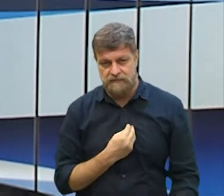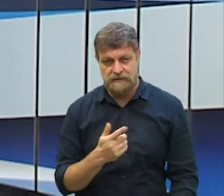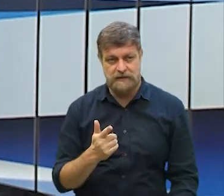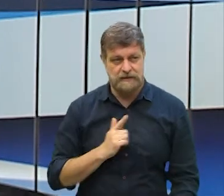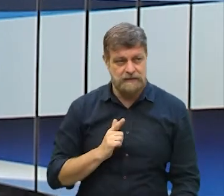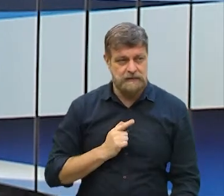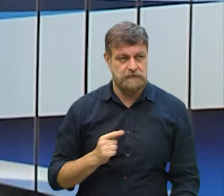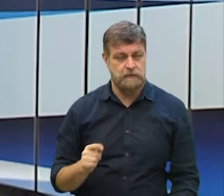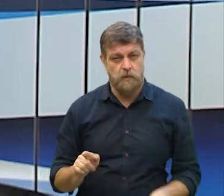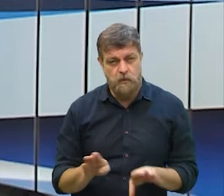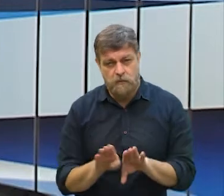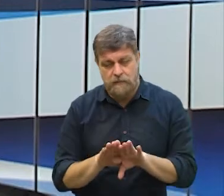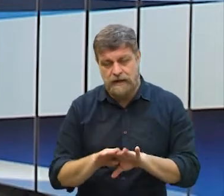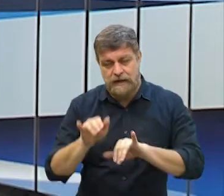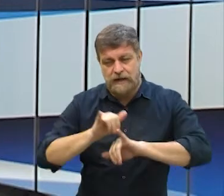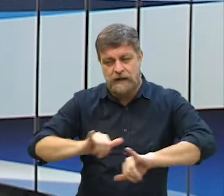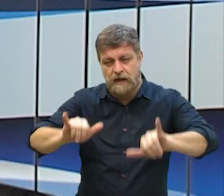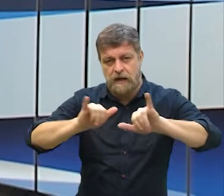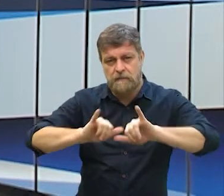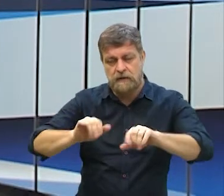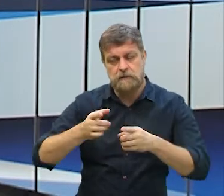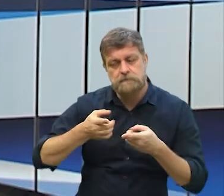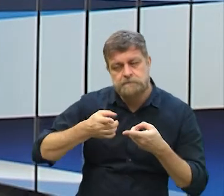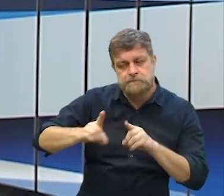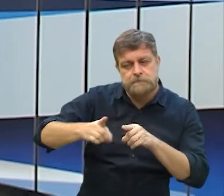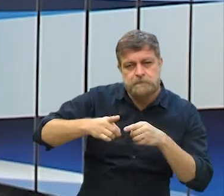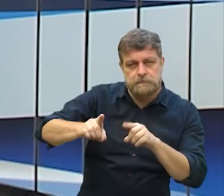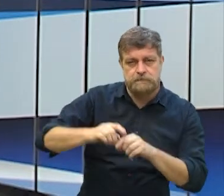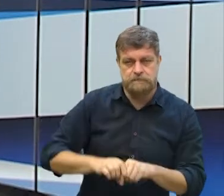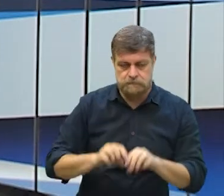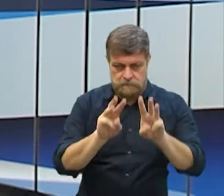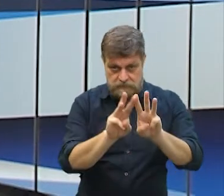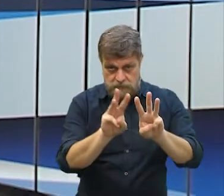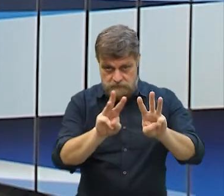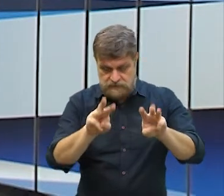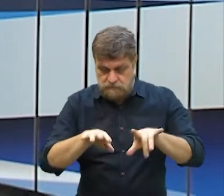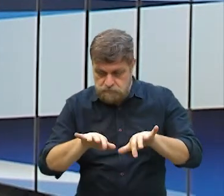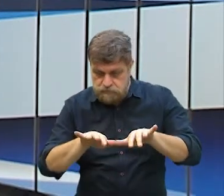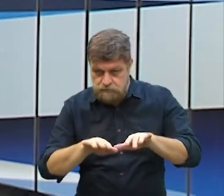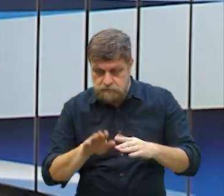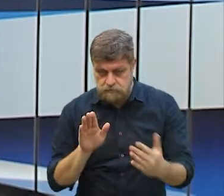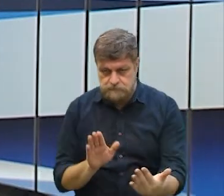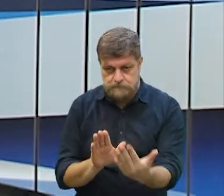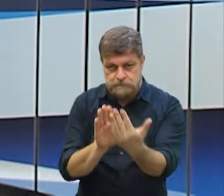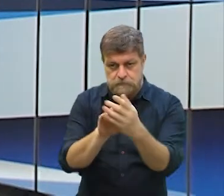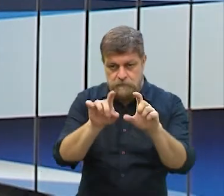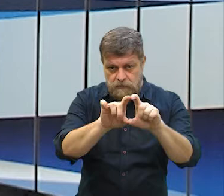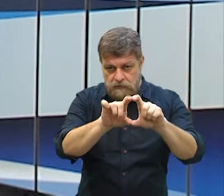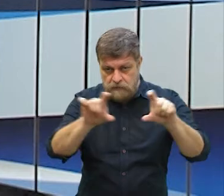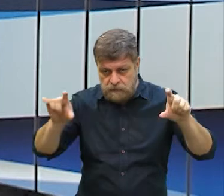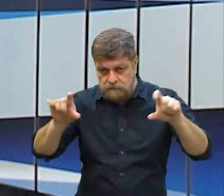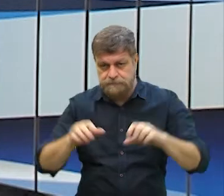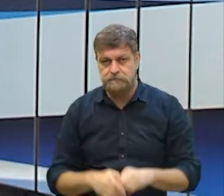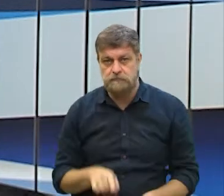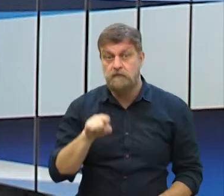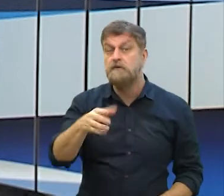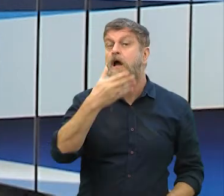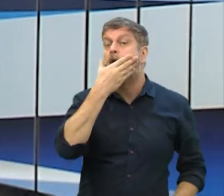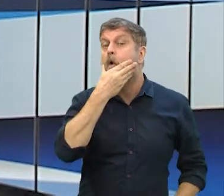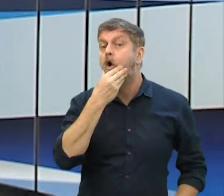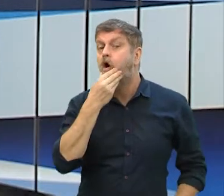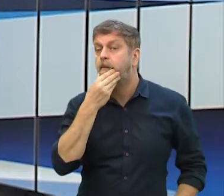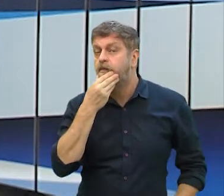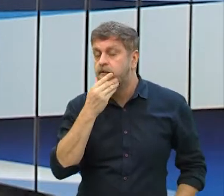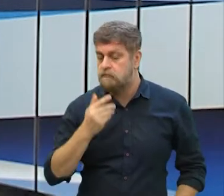ladoaladopelavida.org.br existe uma campanha com uma certa provocação. Você entra lá no site e dá de cara com a frase: